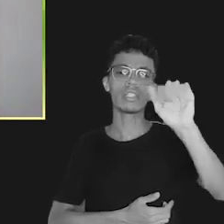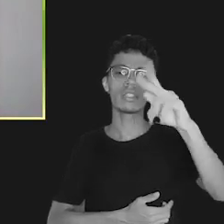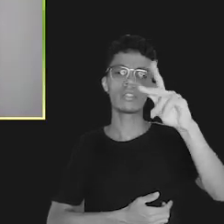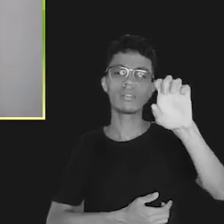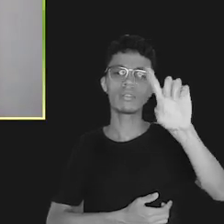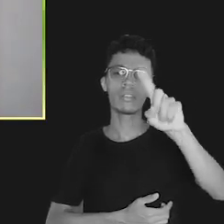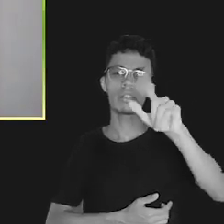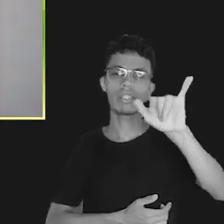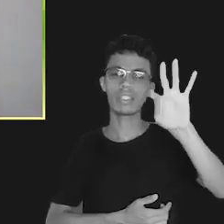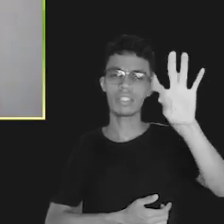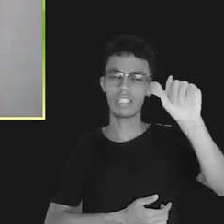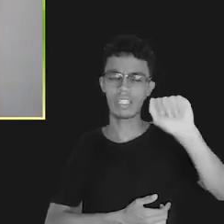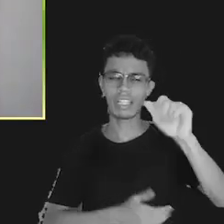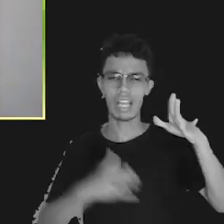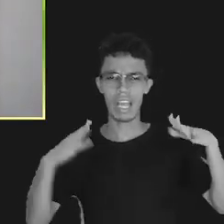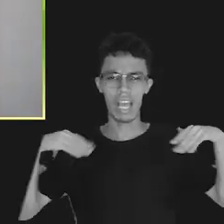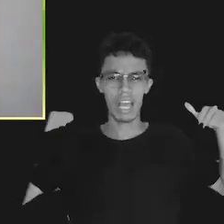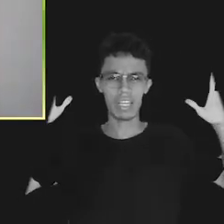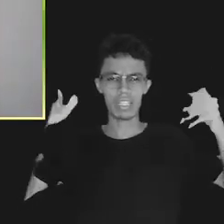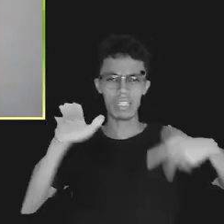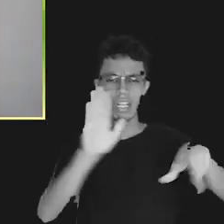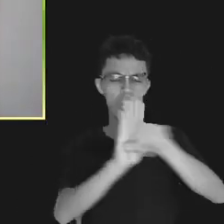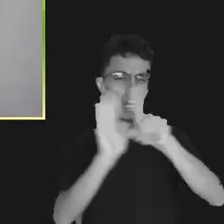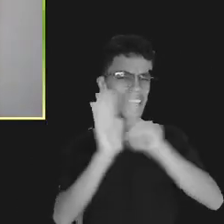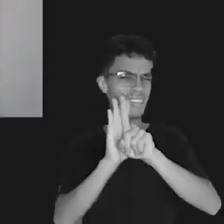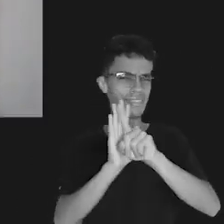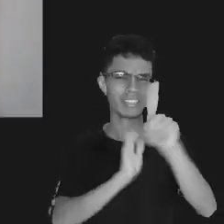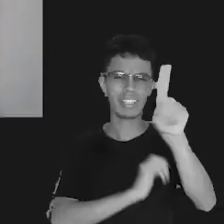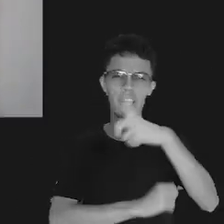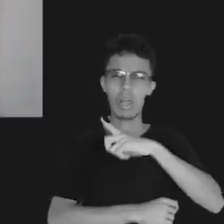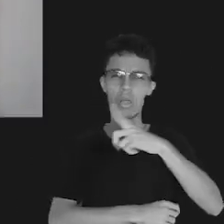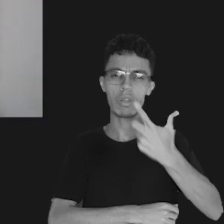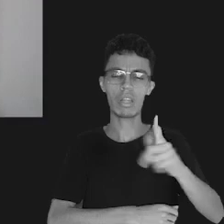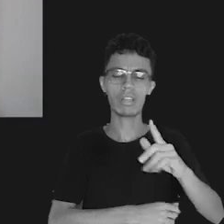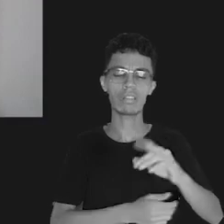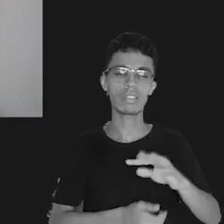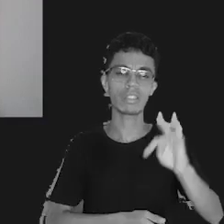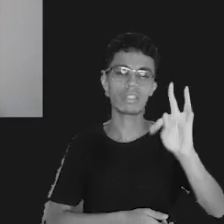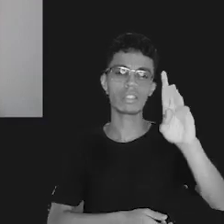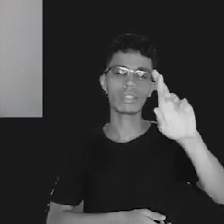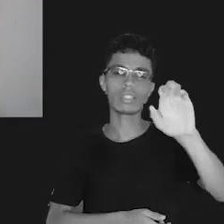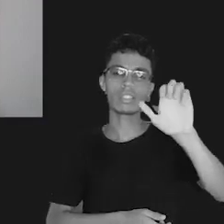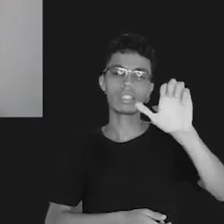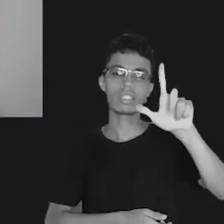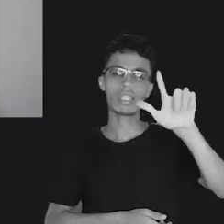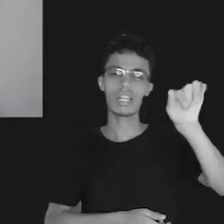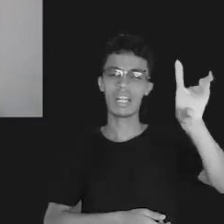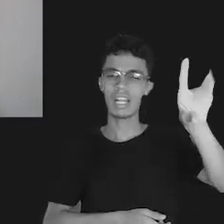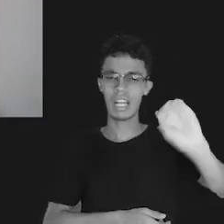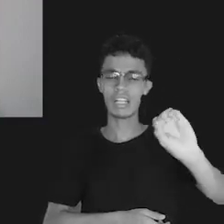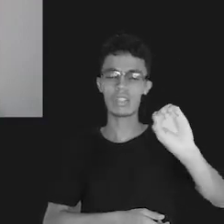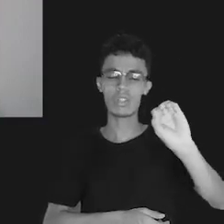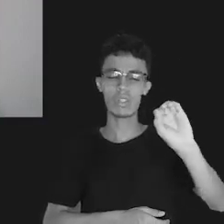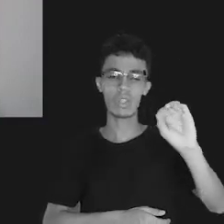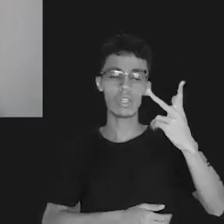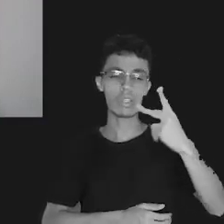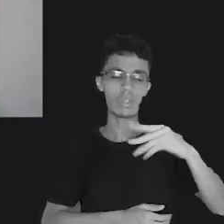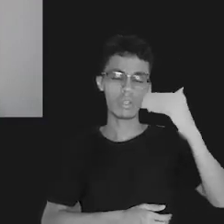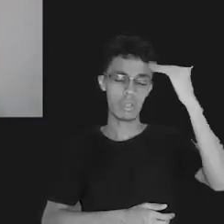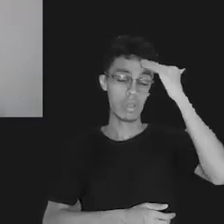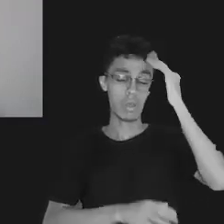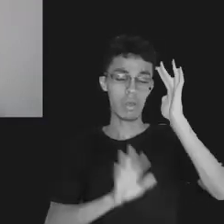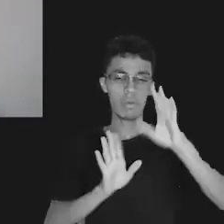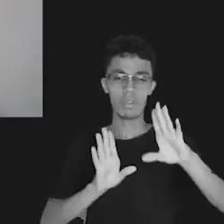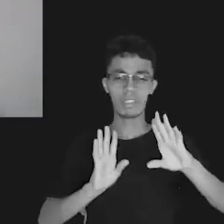Trapezista, essa asa na lei não está prevista. Prelado, nossa sentença será conivente